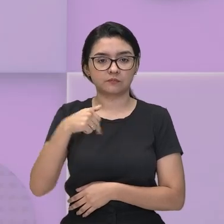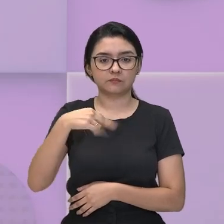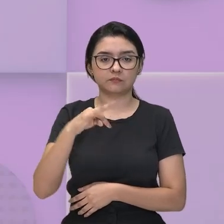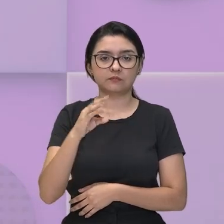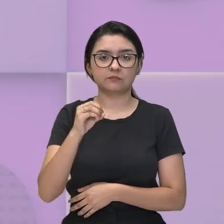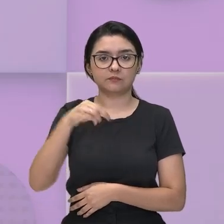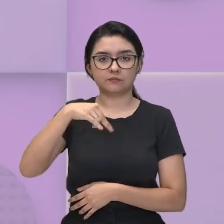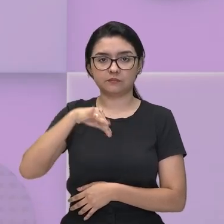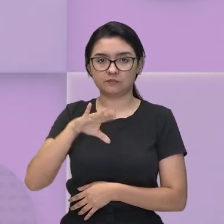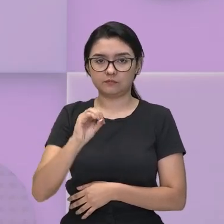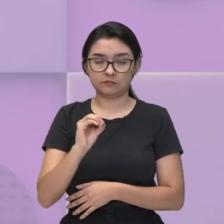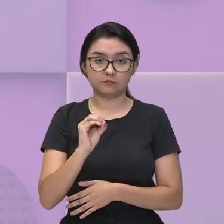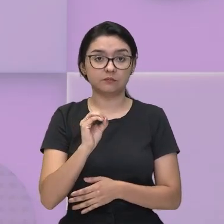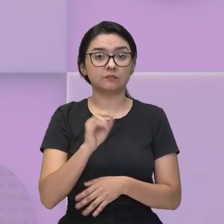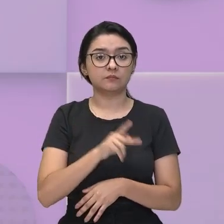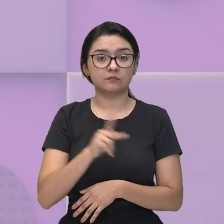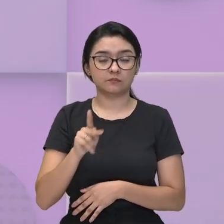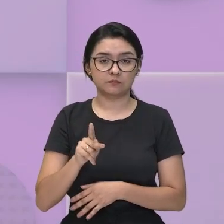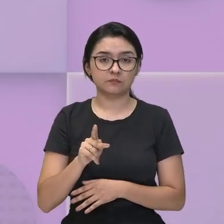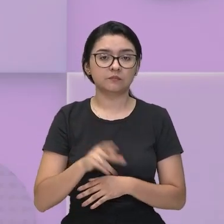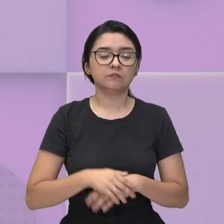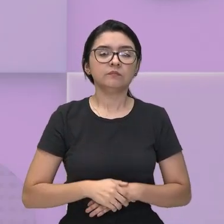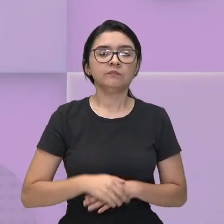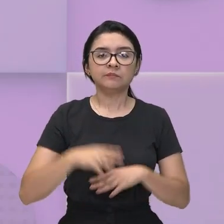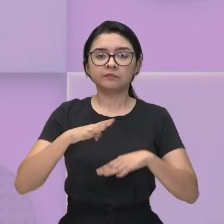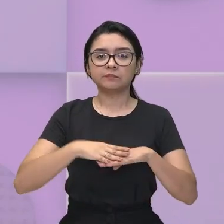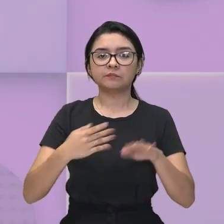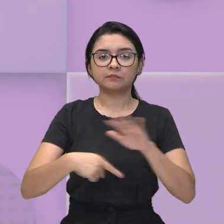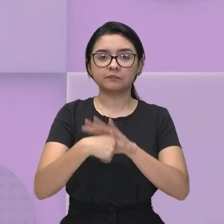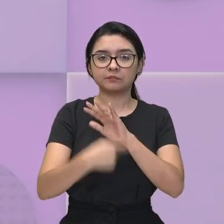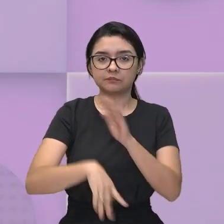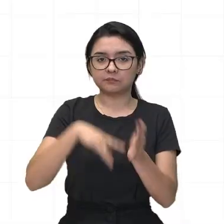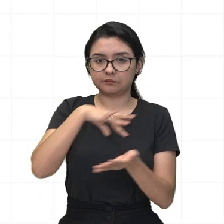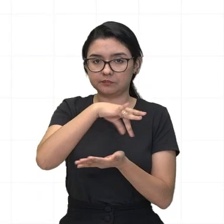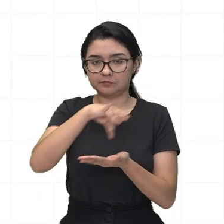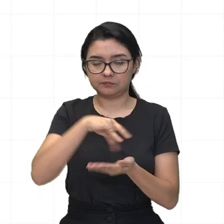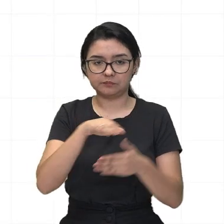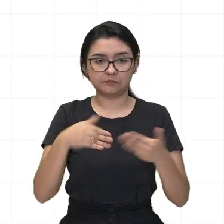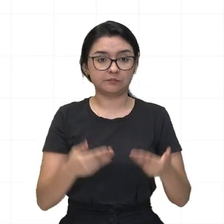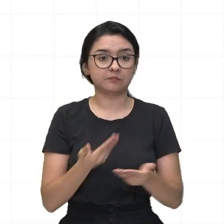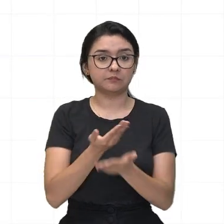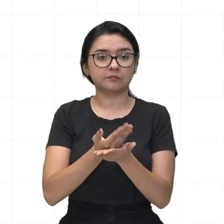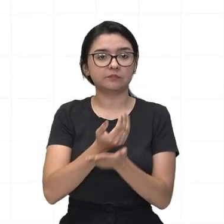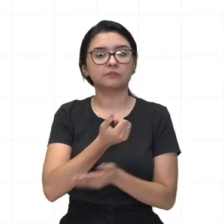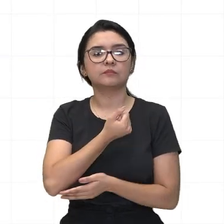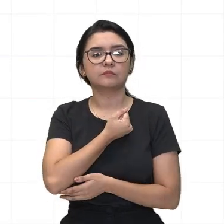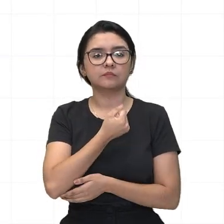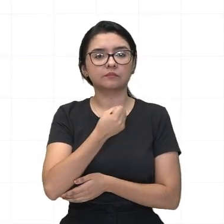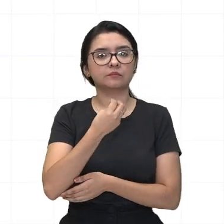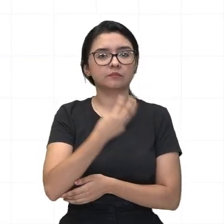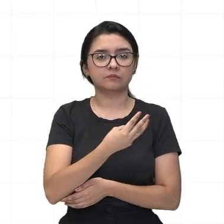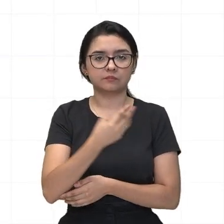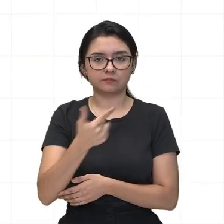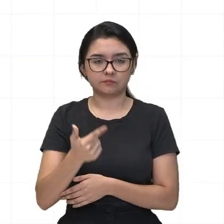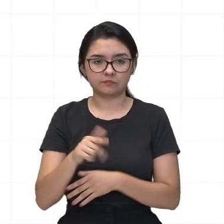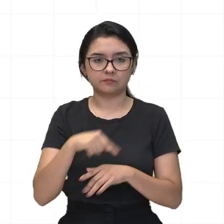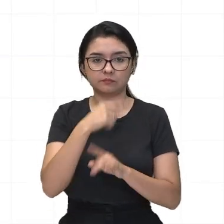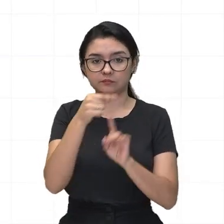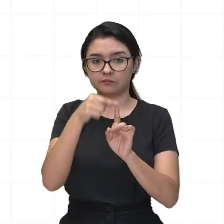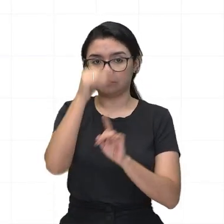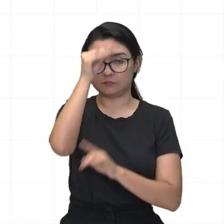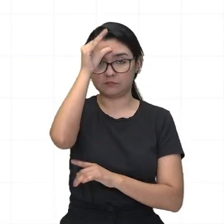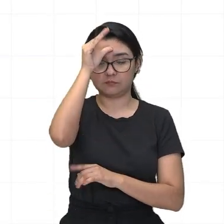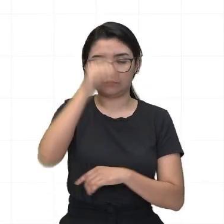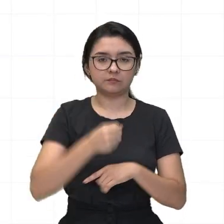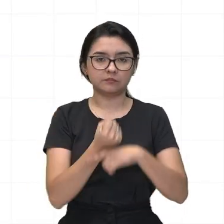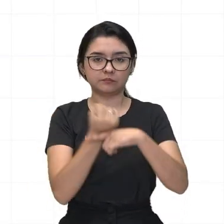Paulo, professor de matemática aqui do Centro de Mídia do Amazonas. Esta vai ser a nossa aula de número 32, objeto de